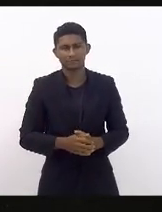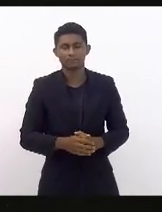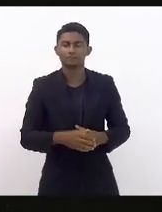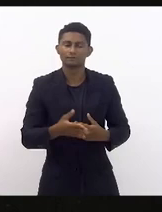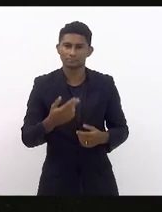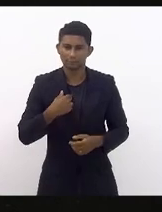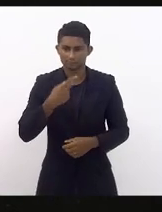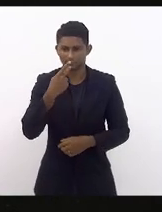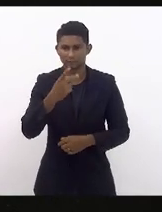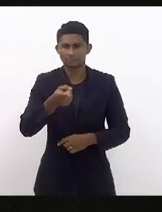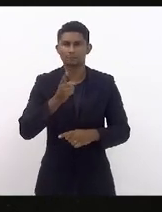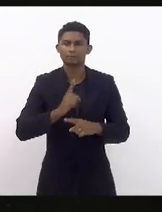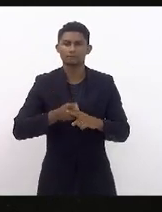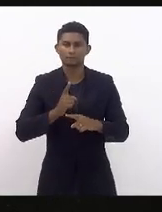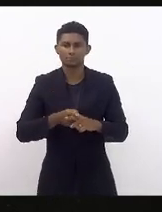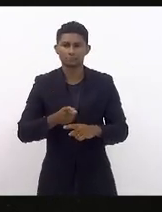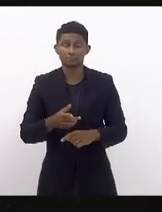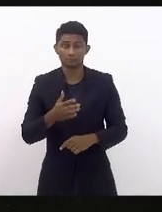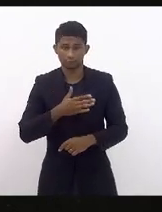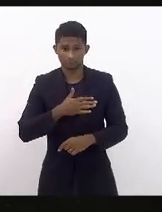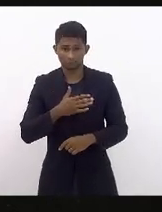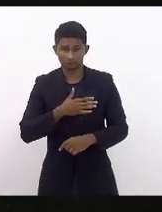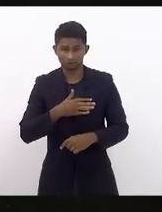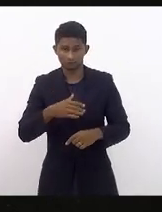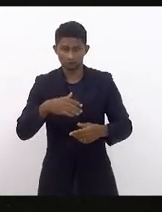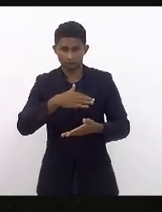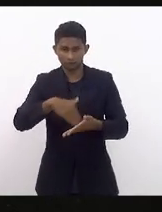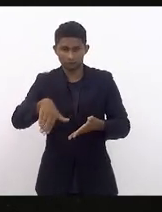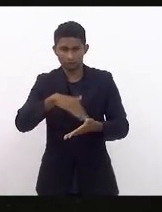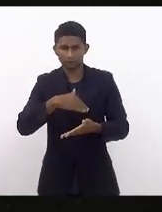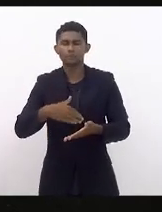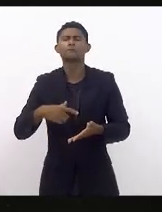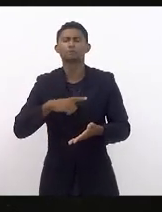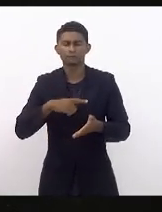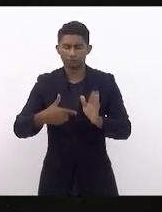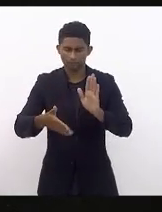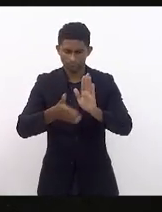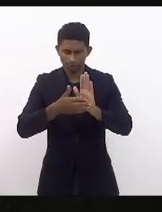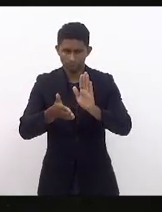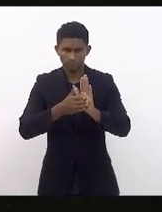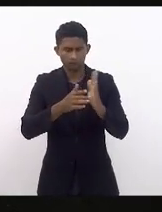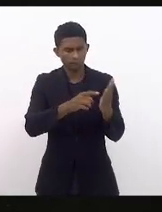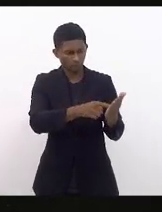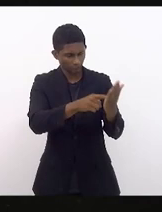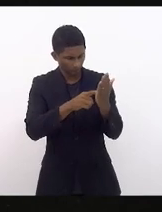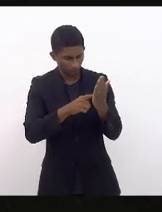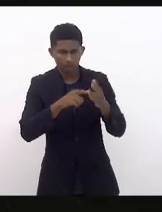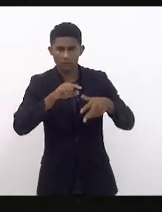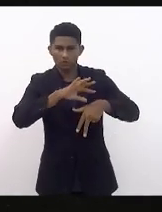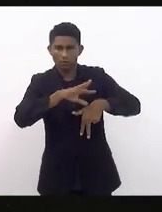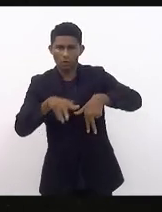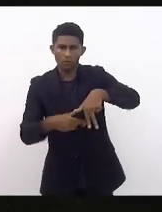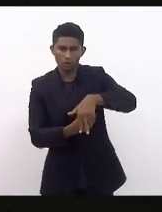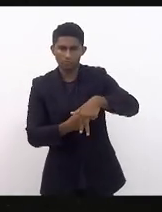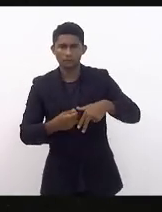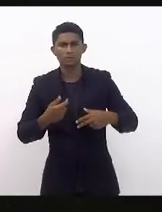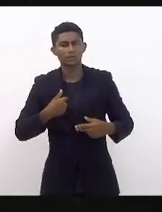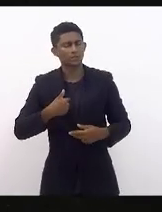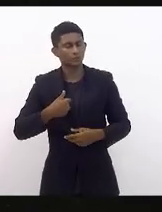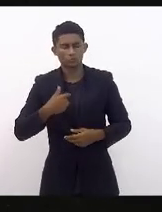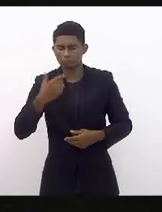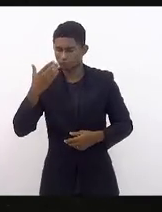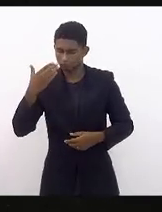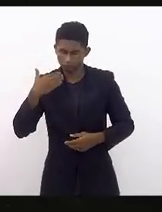Digo isso porque eu recebia no meu gabinete propostas indecorosas de corrupção e eu as